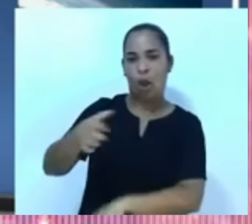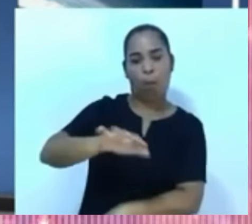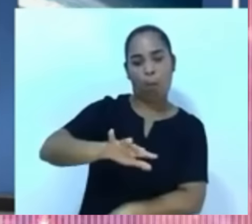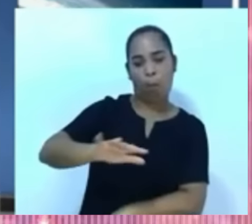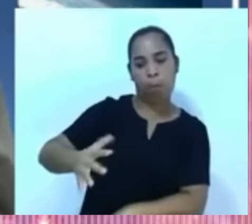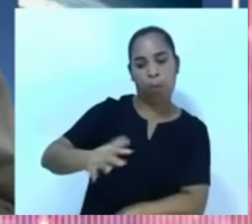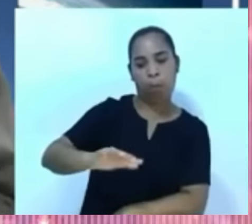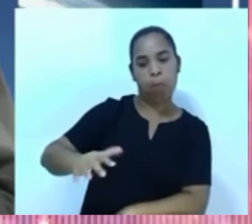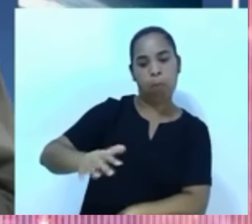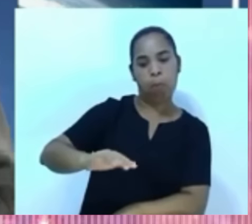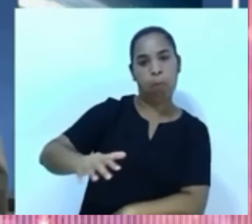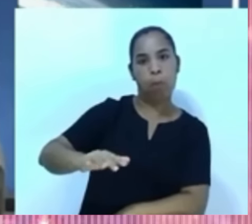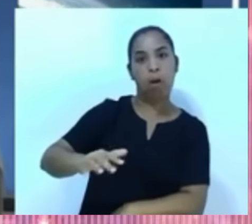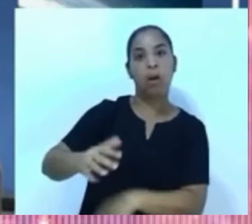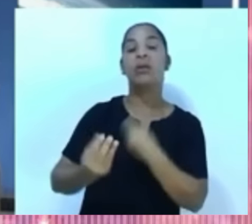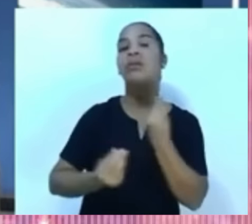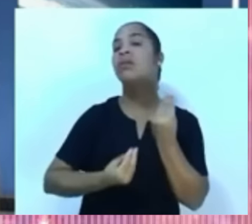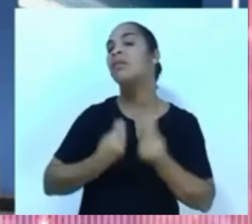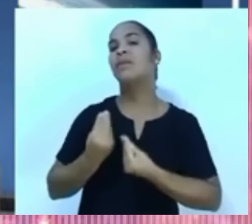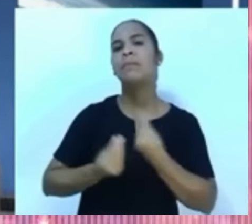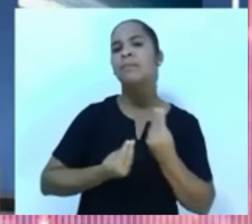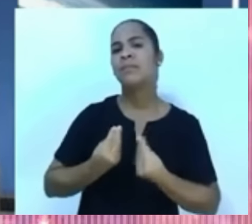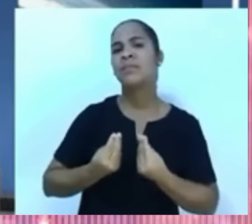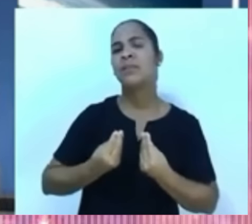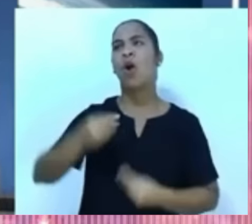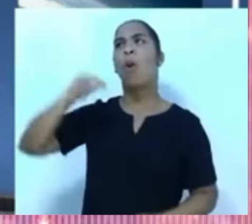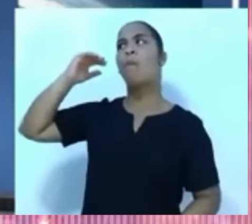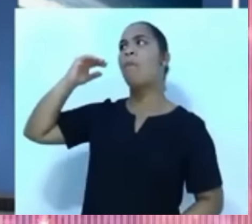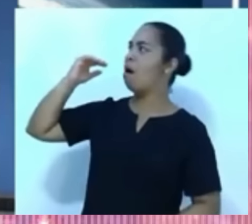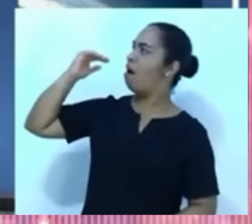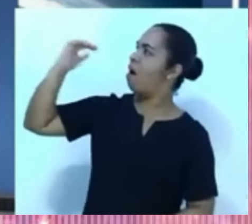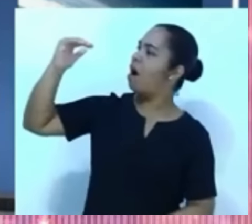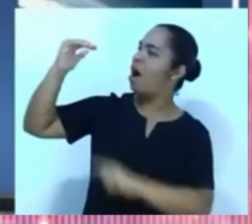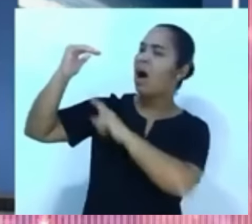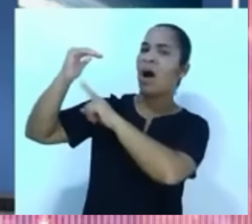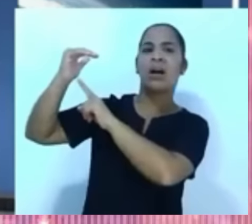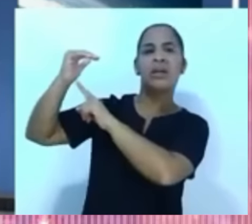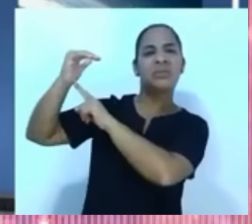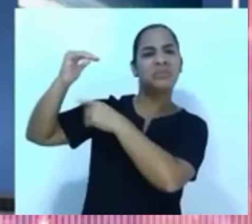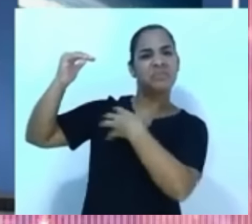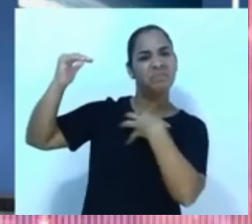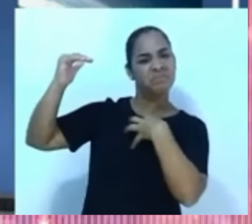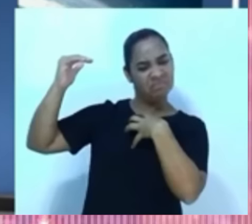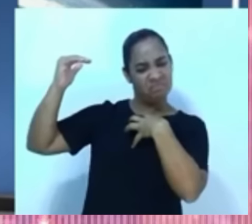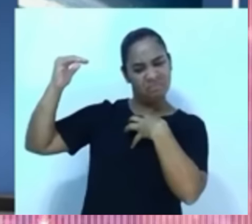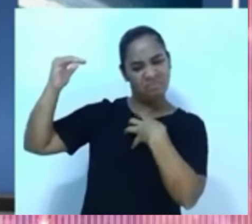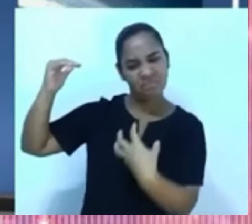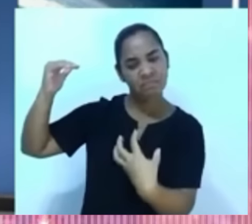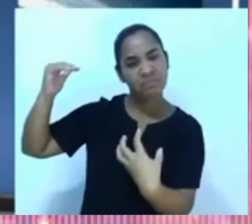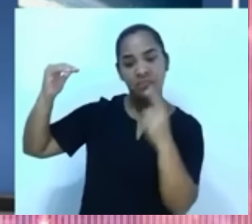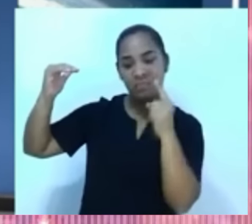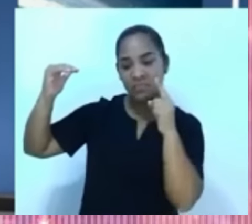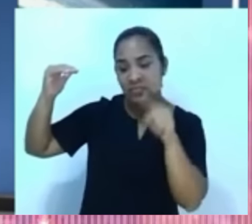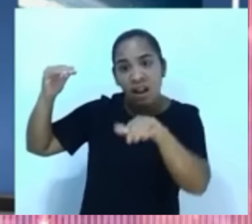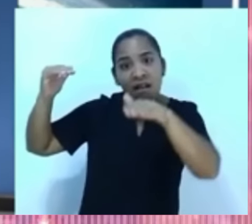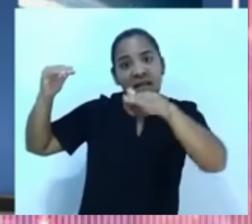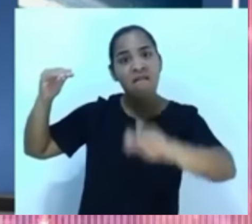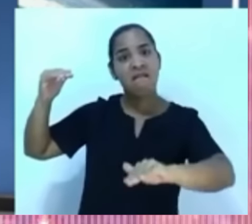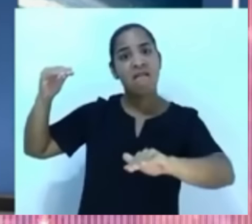como indivíduo adulto pode sentir libido por uma criança de